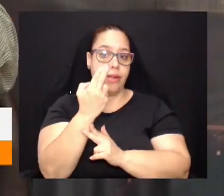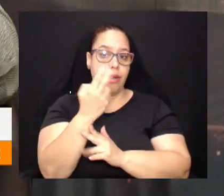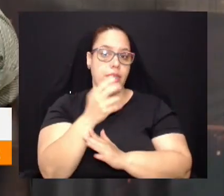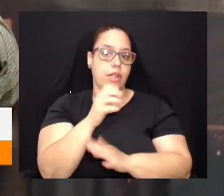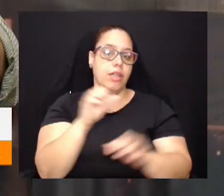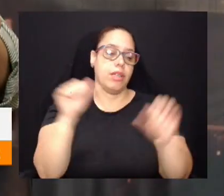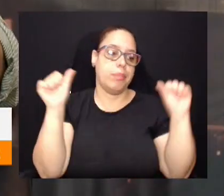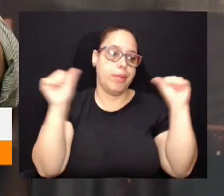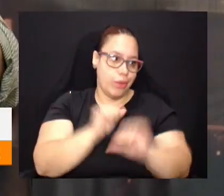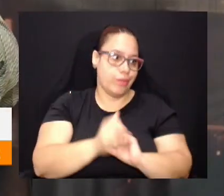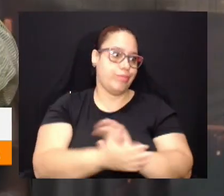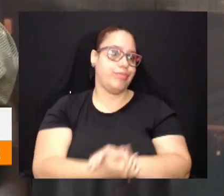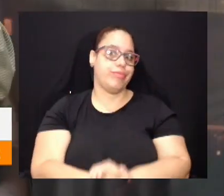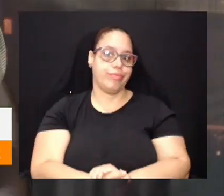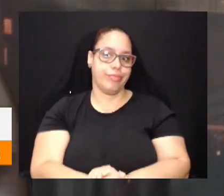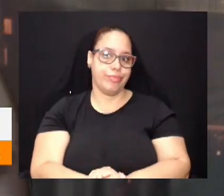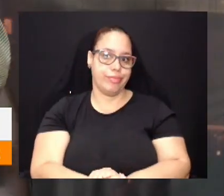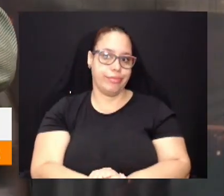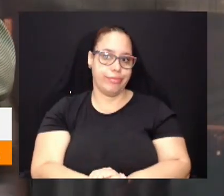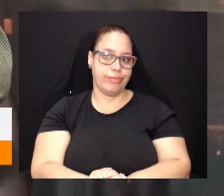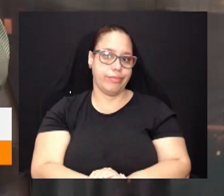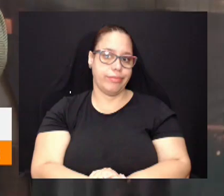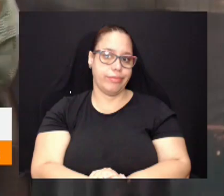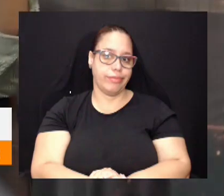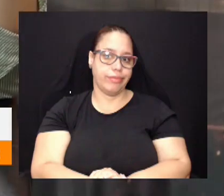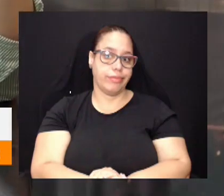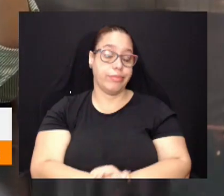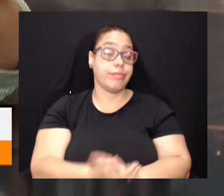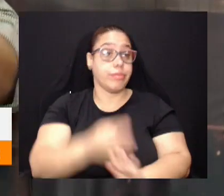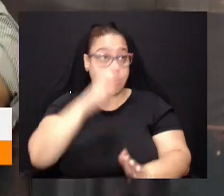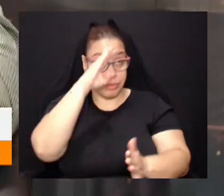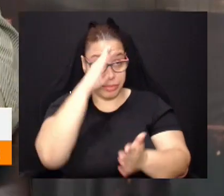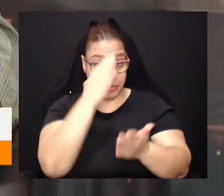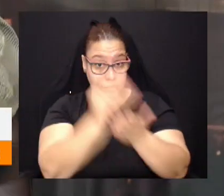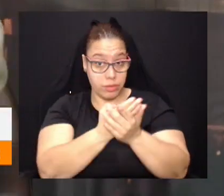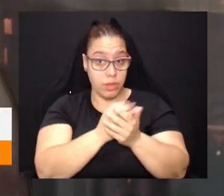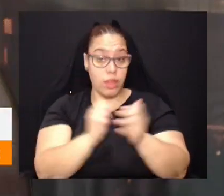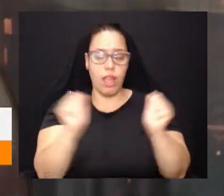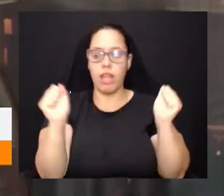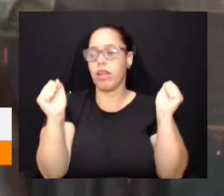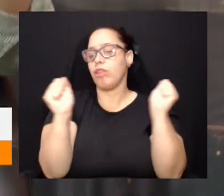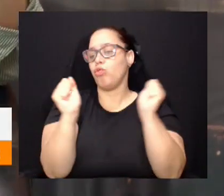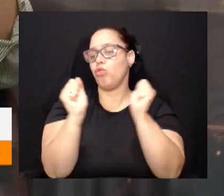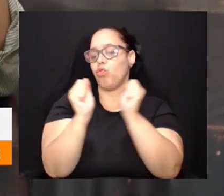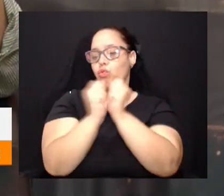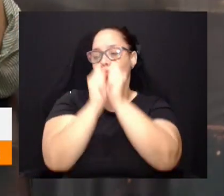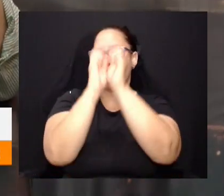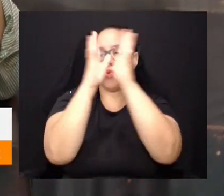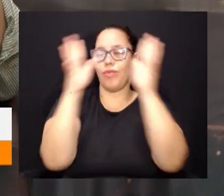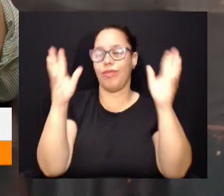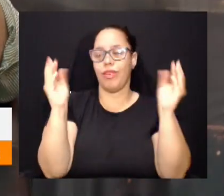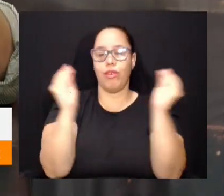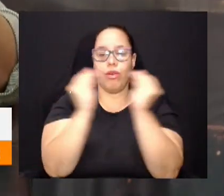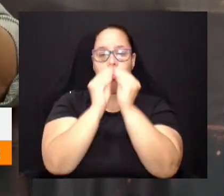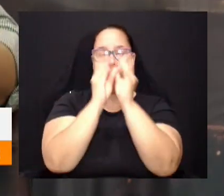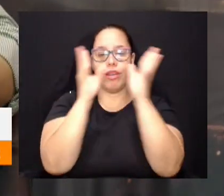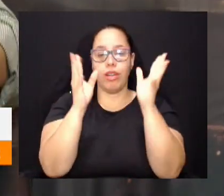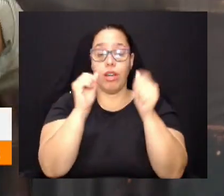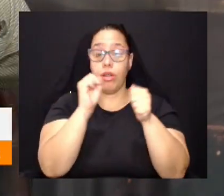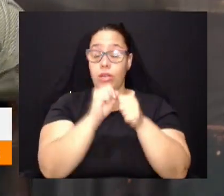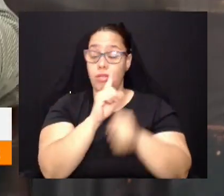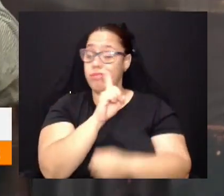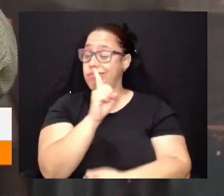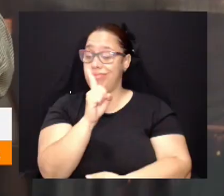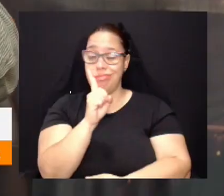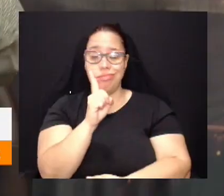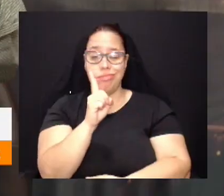viagem é um evento estressante. Né? Então a gente acredita nesses milagres. Vou fazer uma coisa que vai mudar tudo. E não é por aí. Eu tenho que